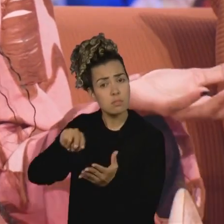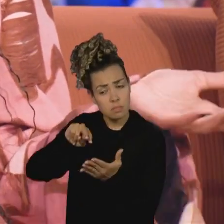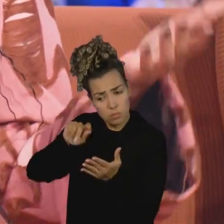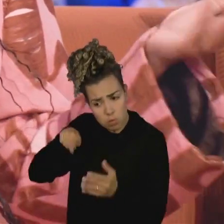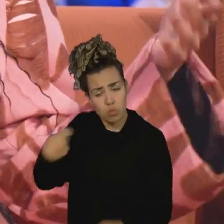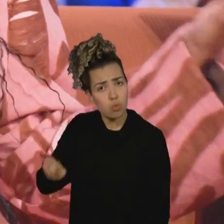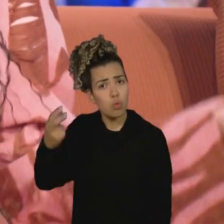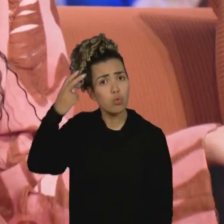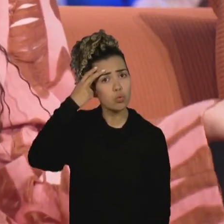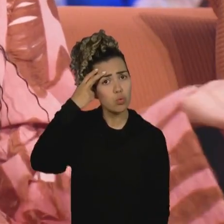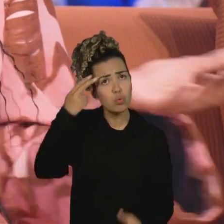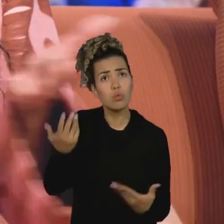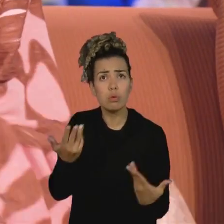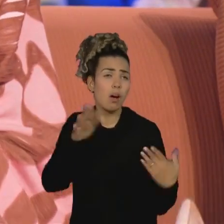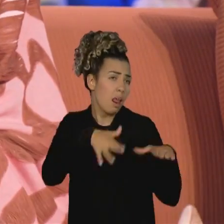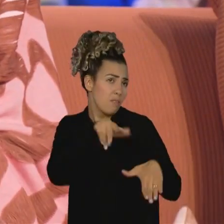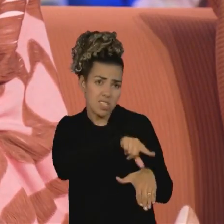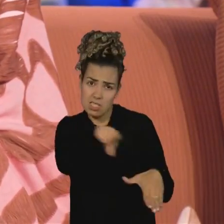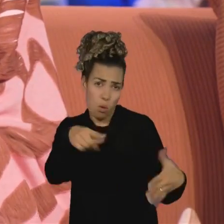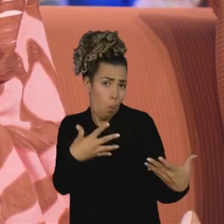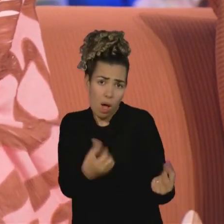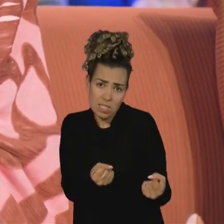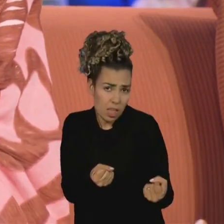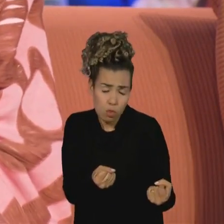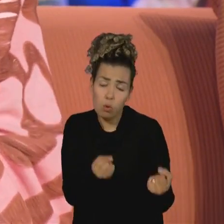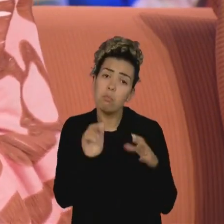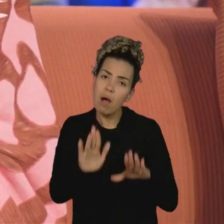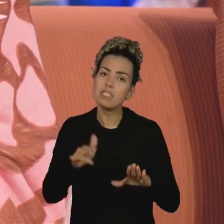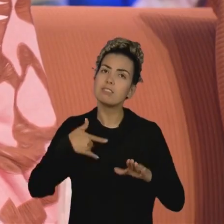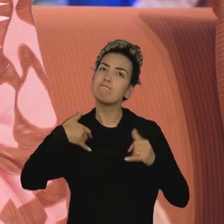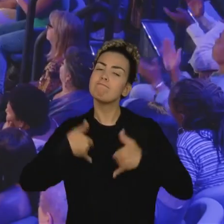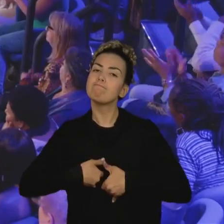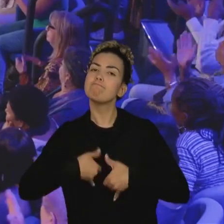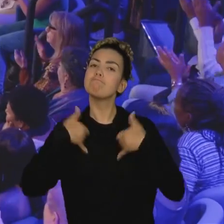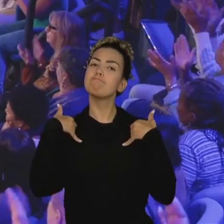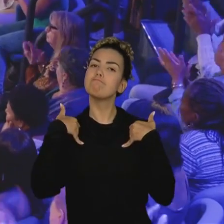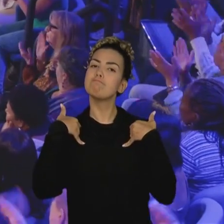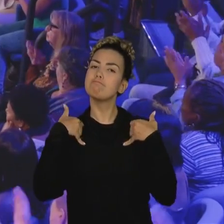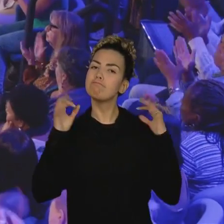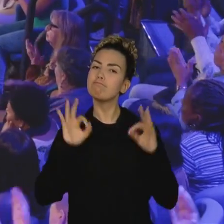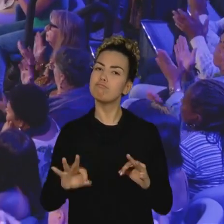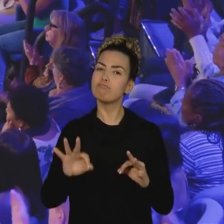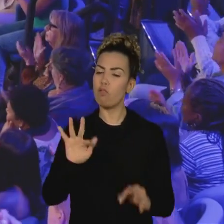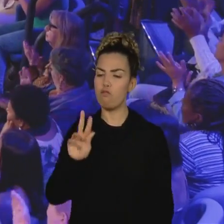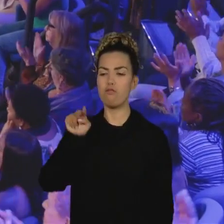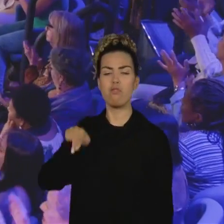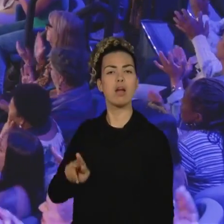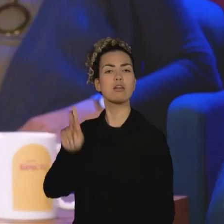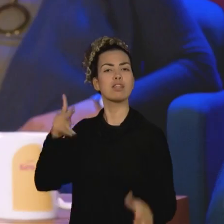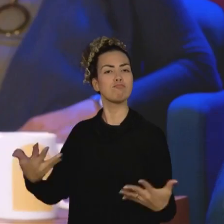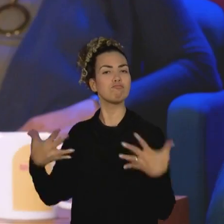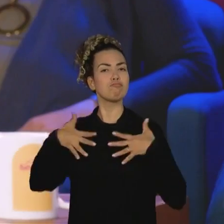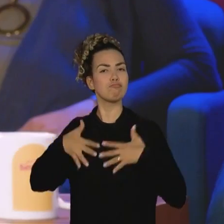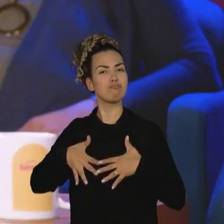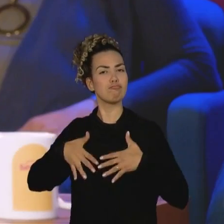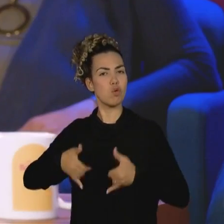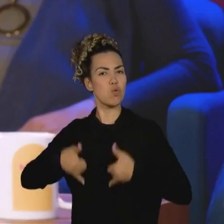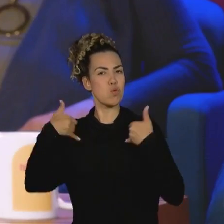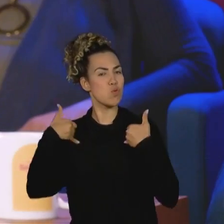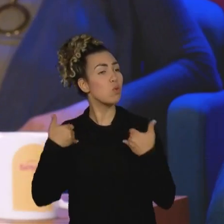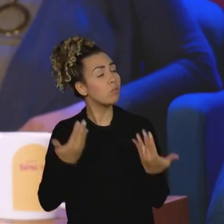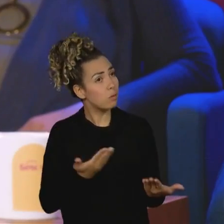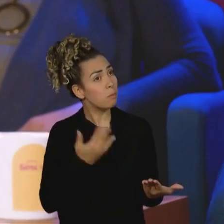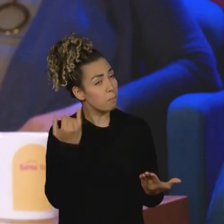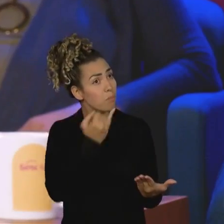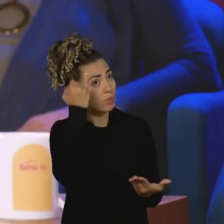pessoas entenderem isso, aceitarem. Mas eu tenho muito orgulho de ser do funk. Então, é legal você